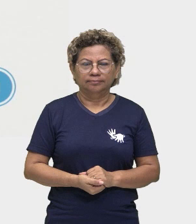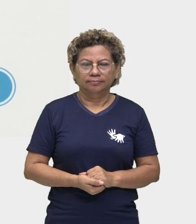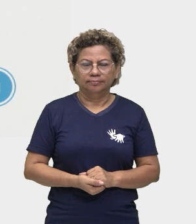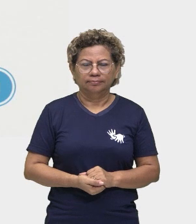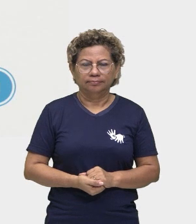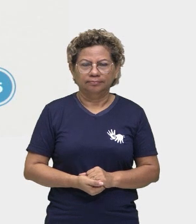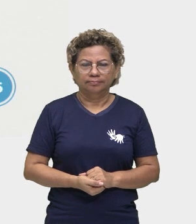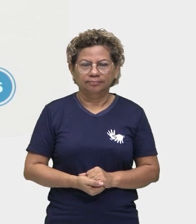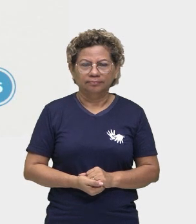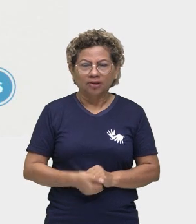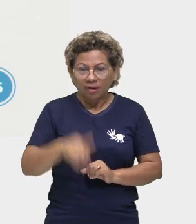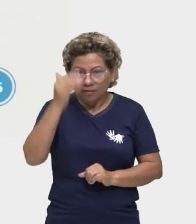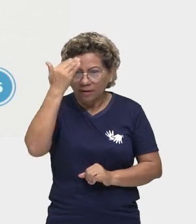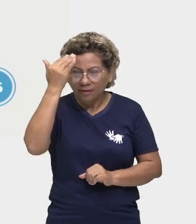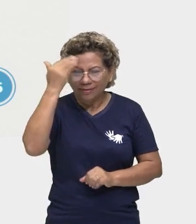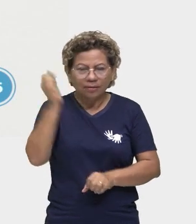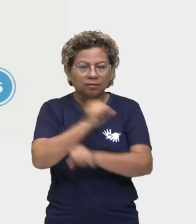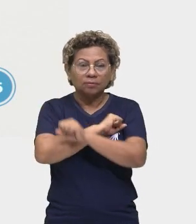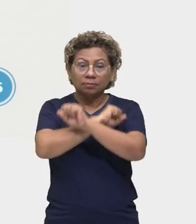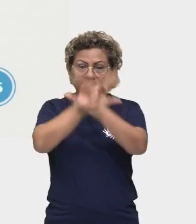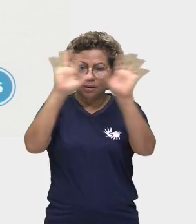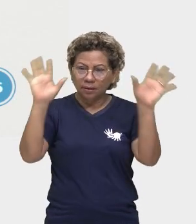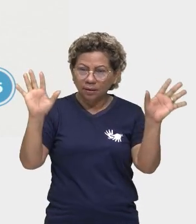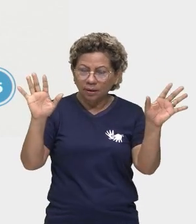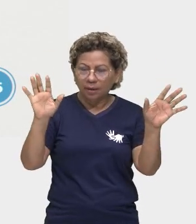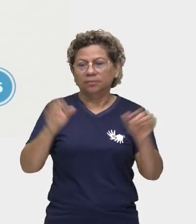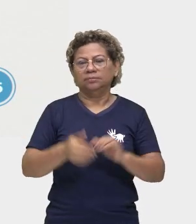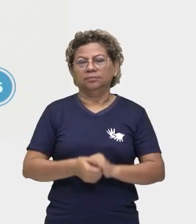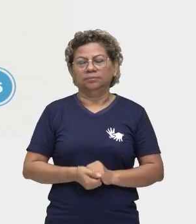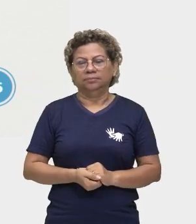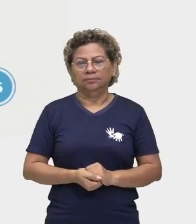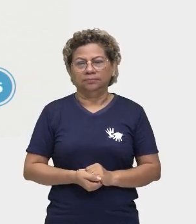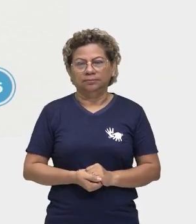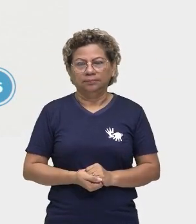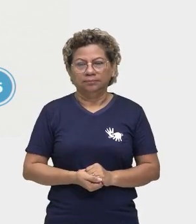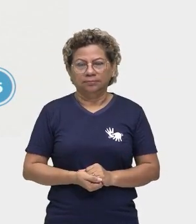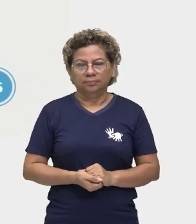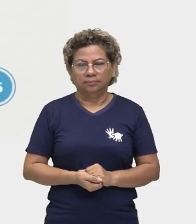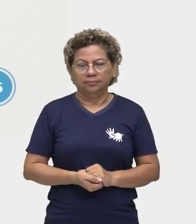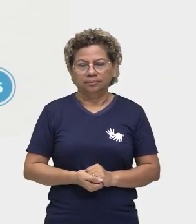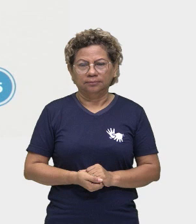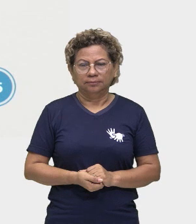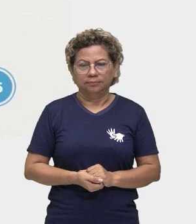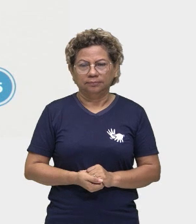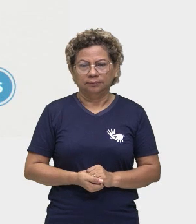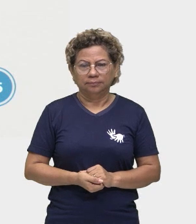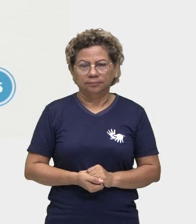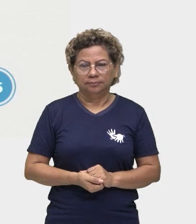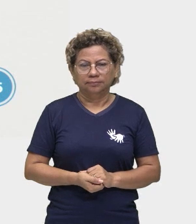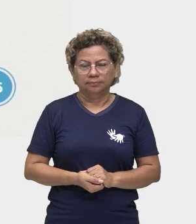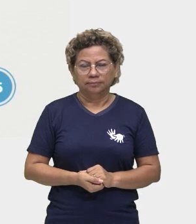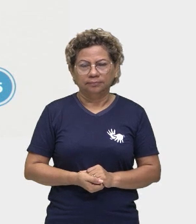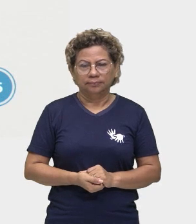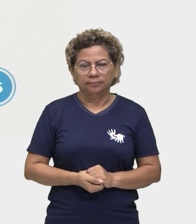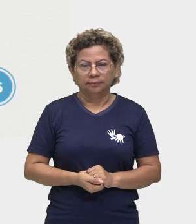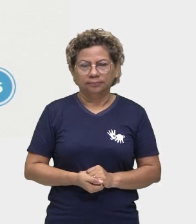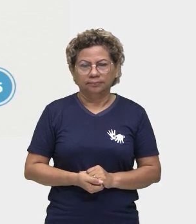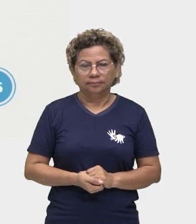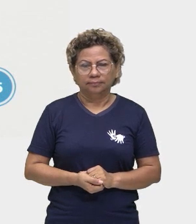não deu margem nenhuma para ser inconclusivo, como ocorre na letra